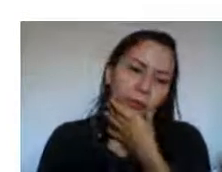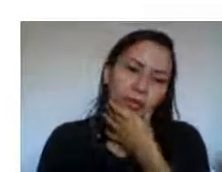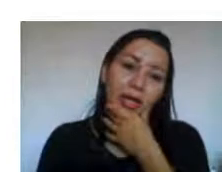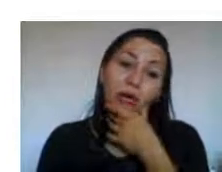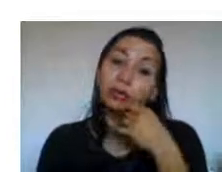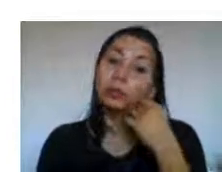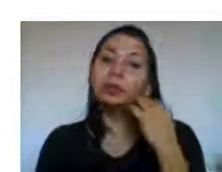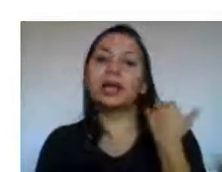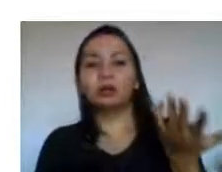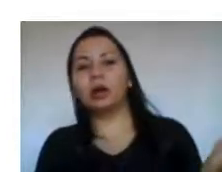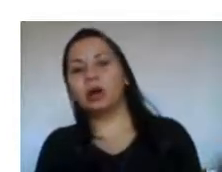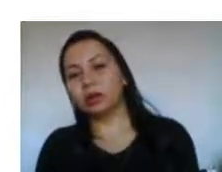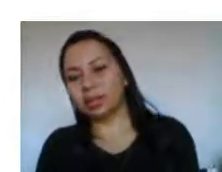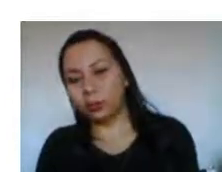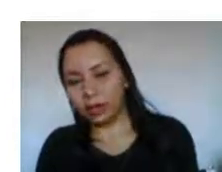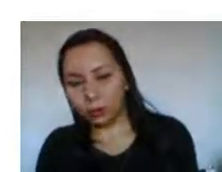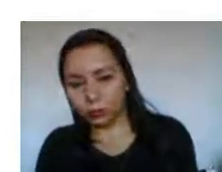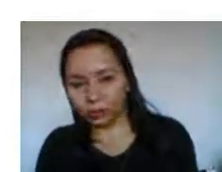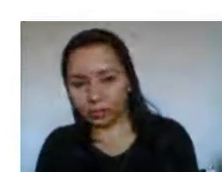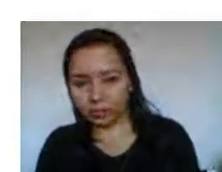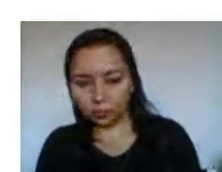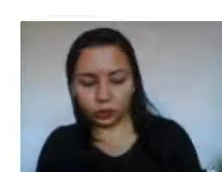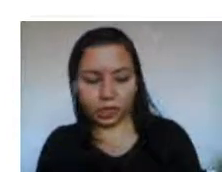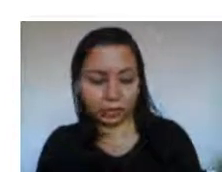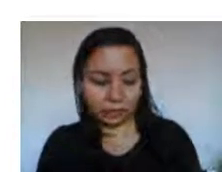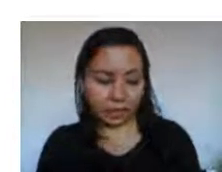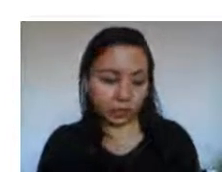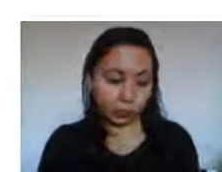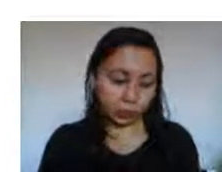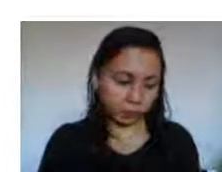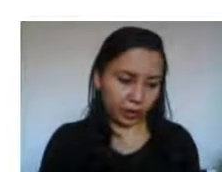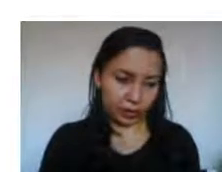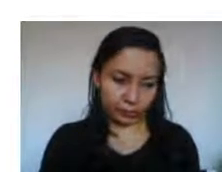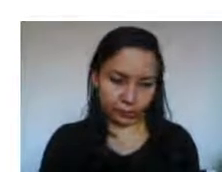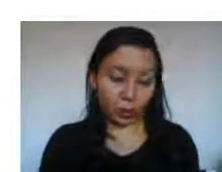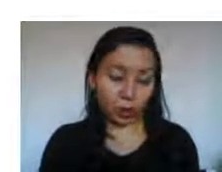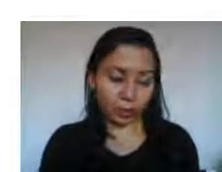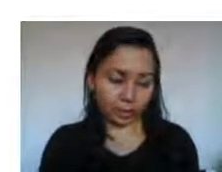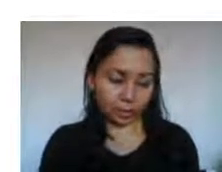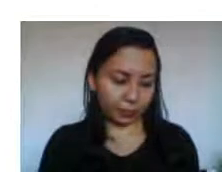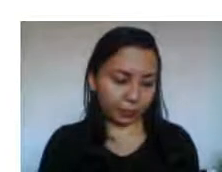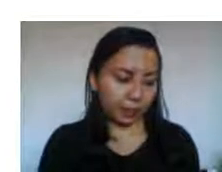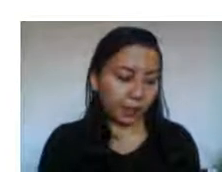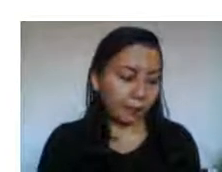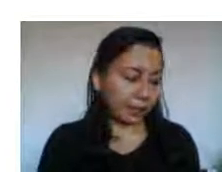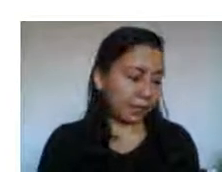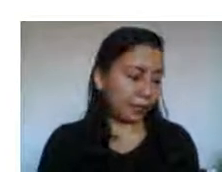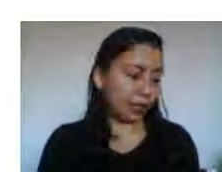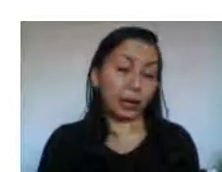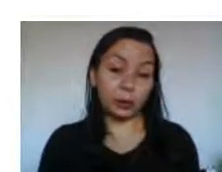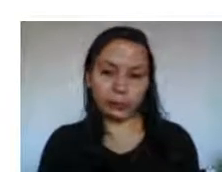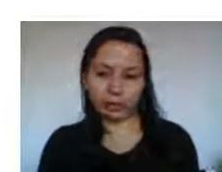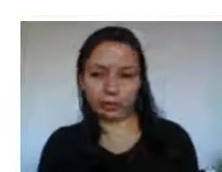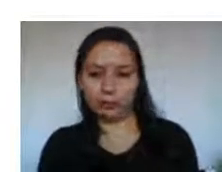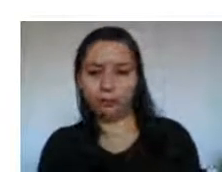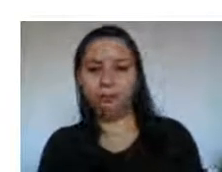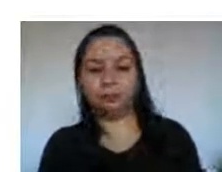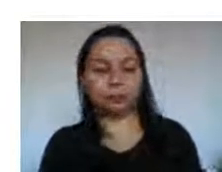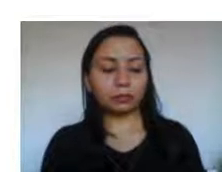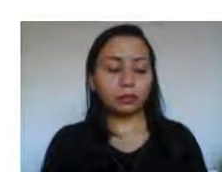estufa, ele é um fenômeno natural causado pela concentração de gases na atmosfera, ok? Mas aí o que é que